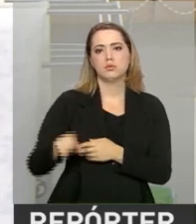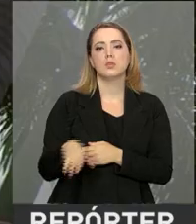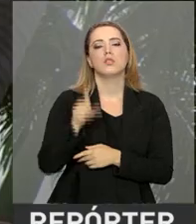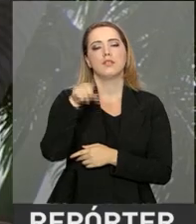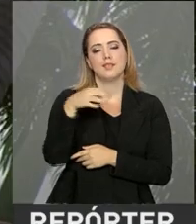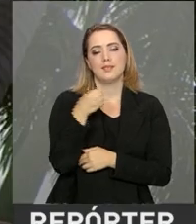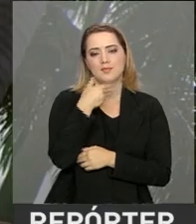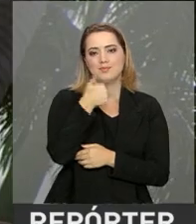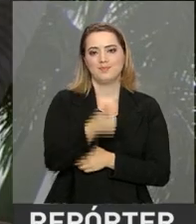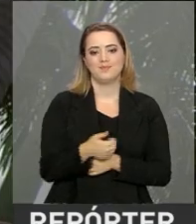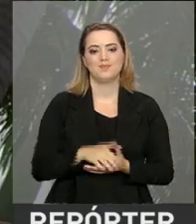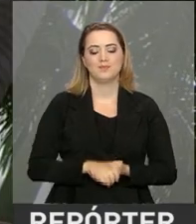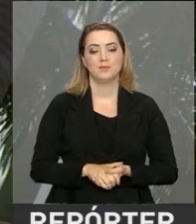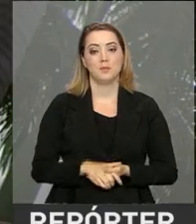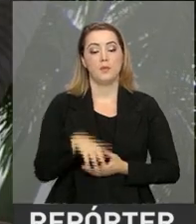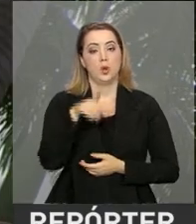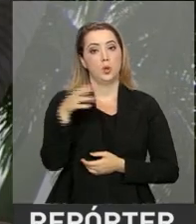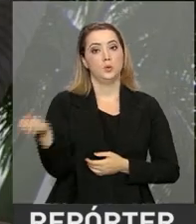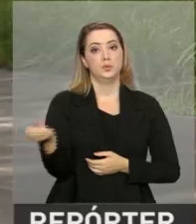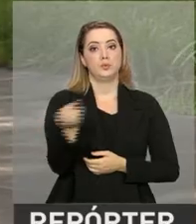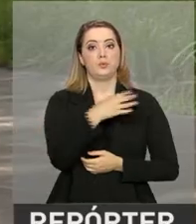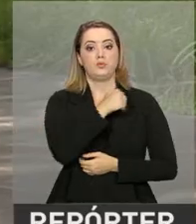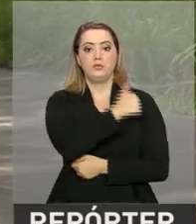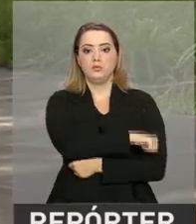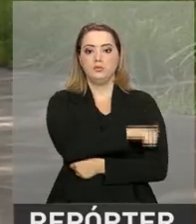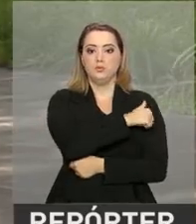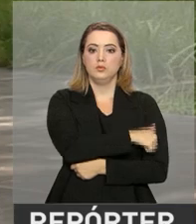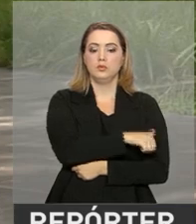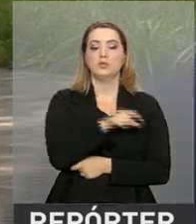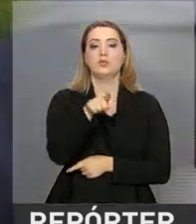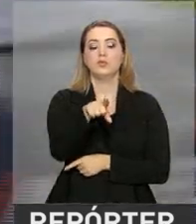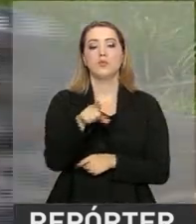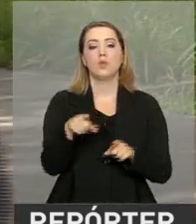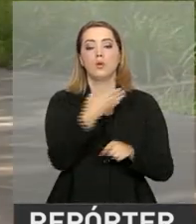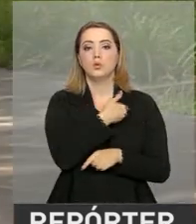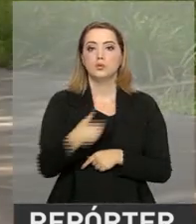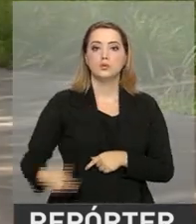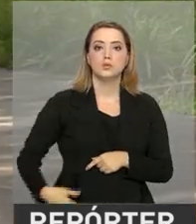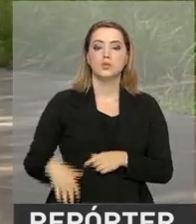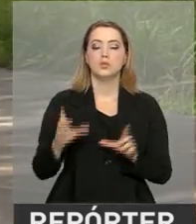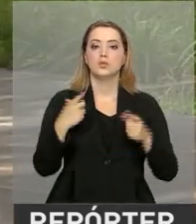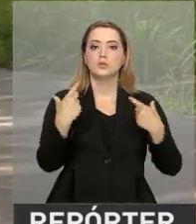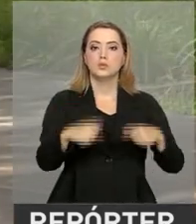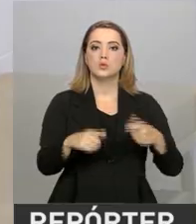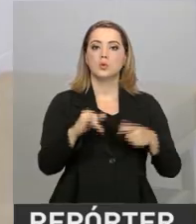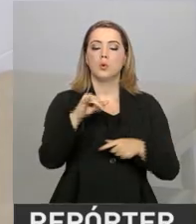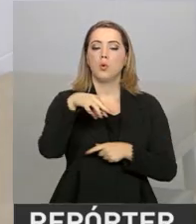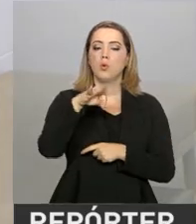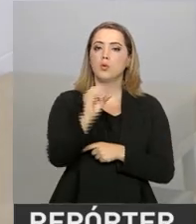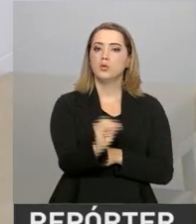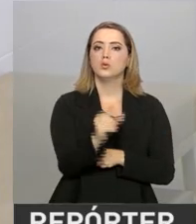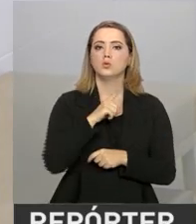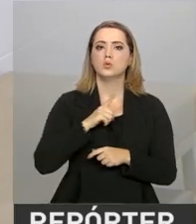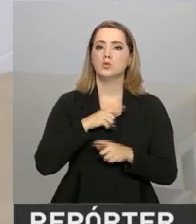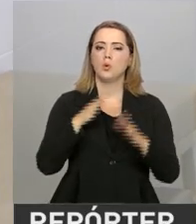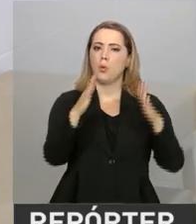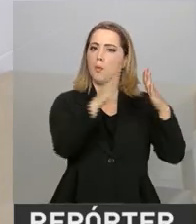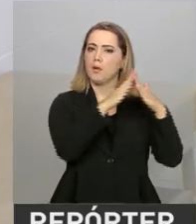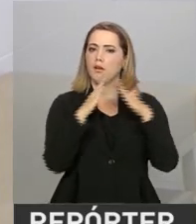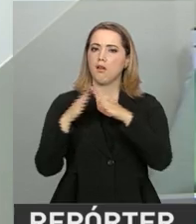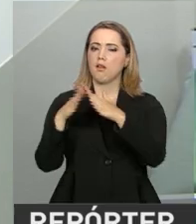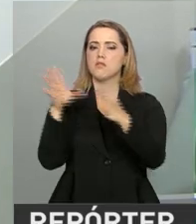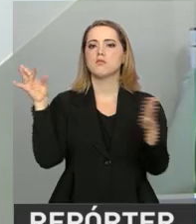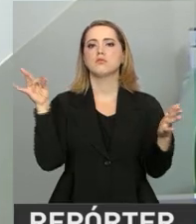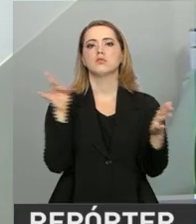bom novidade na rede pública carioca o espaço de reabilitação montado a se meses simula uma casa de